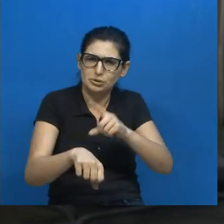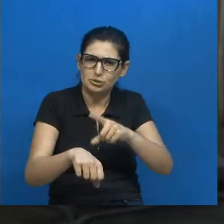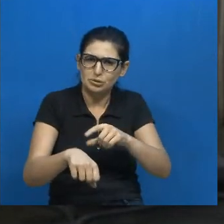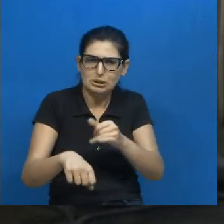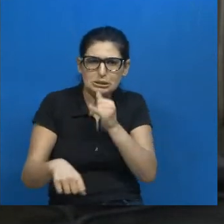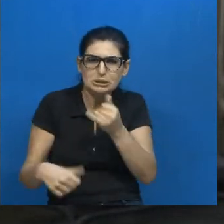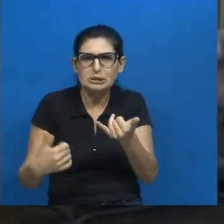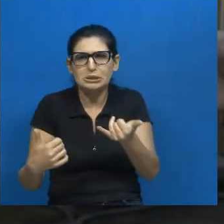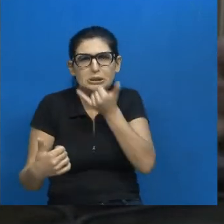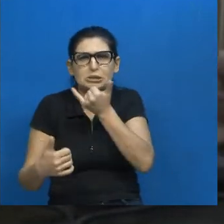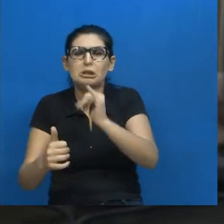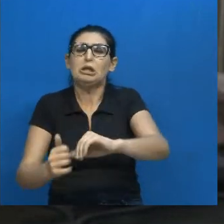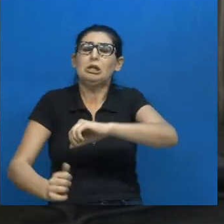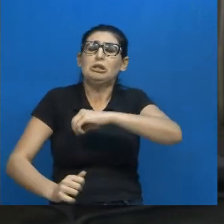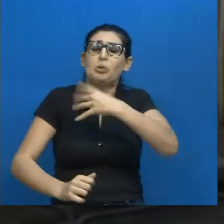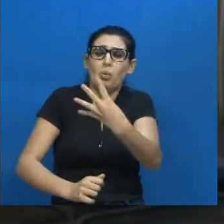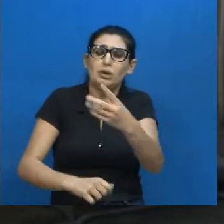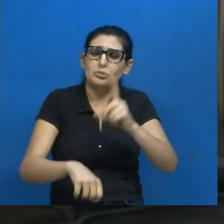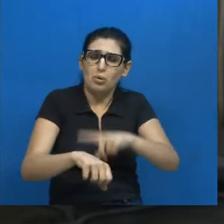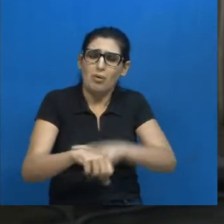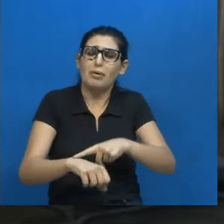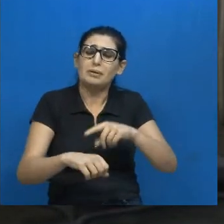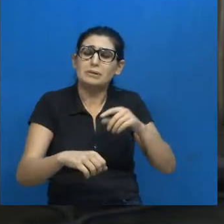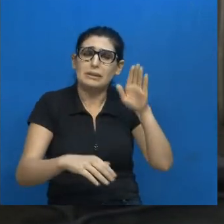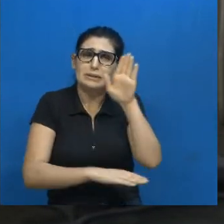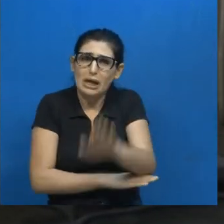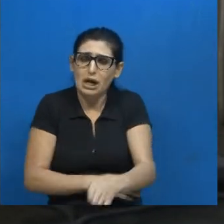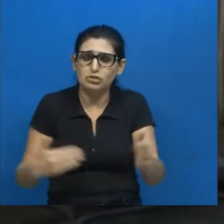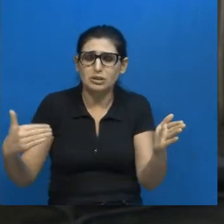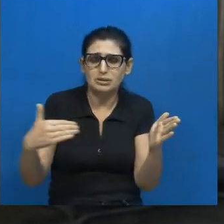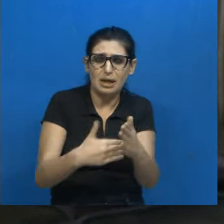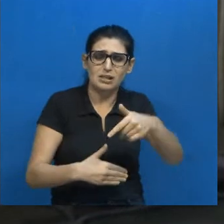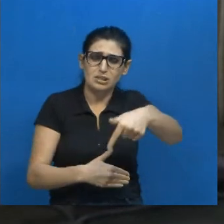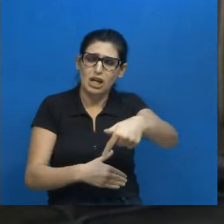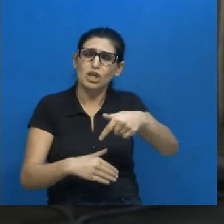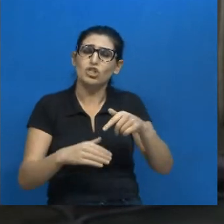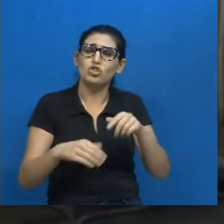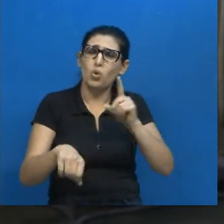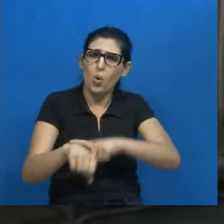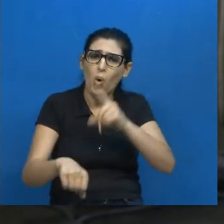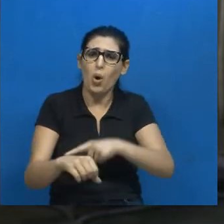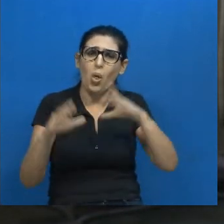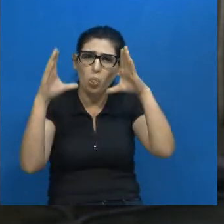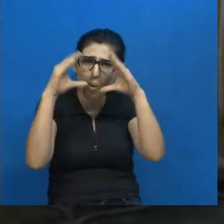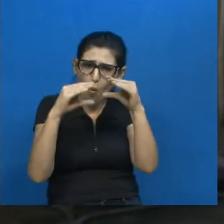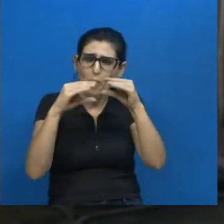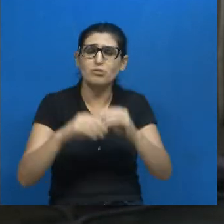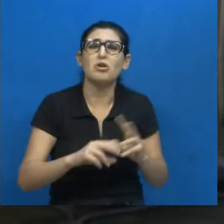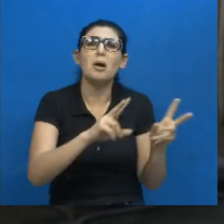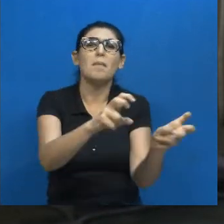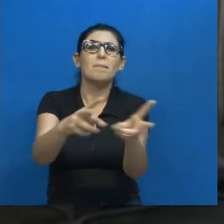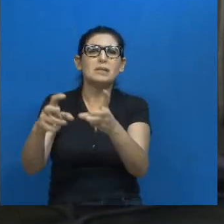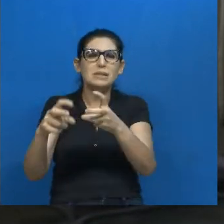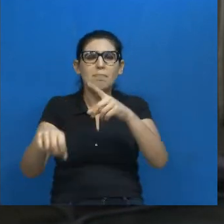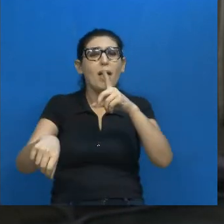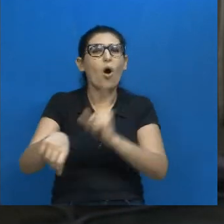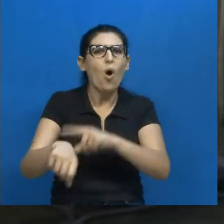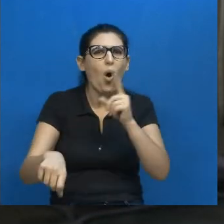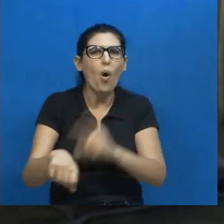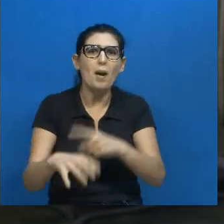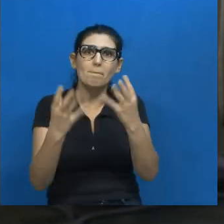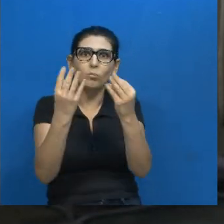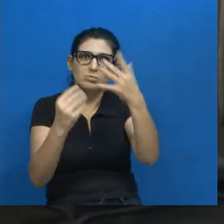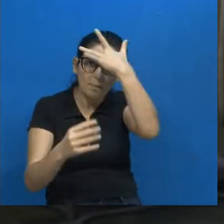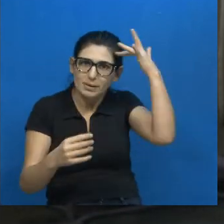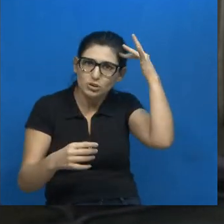das 16 até as 19, fez essa análise, o cruzamento de informação. Isso para definir claramente hora pico do usuário.